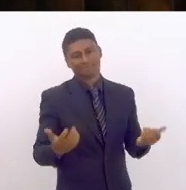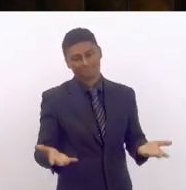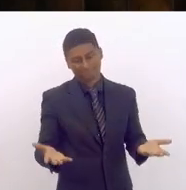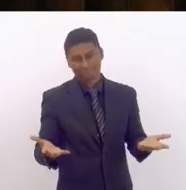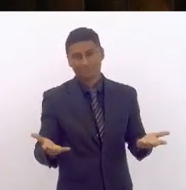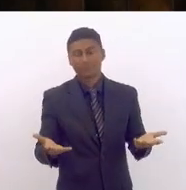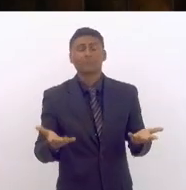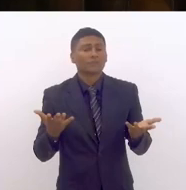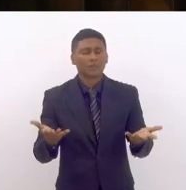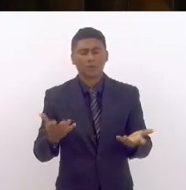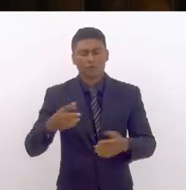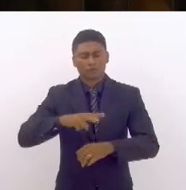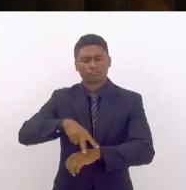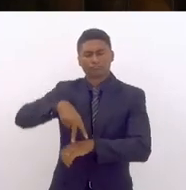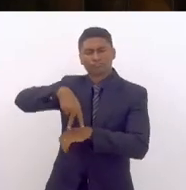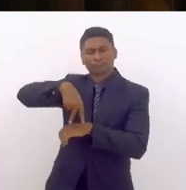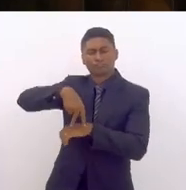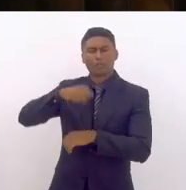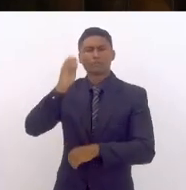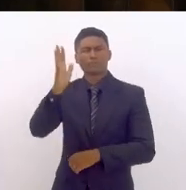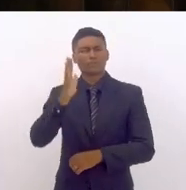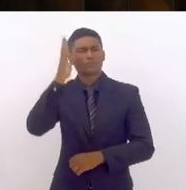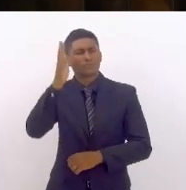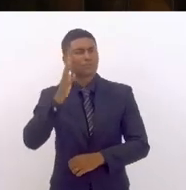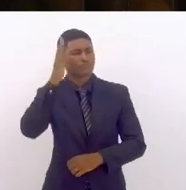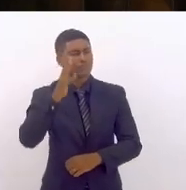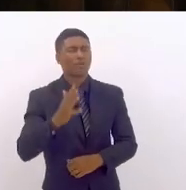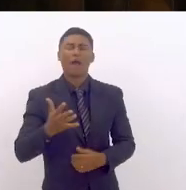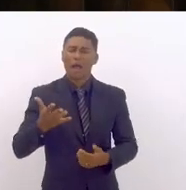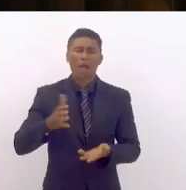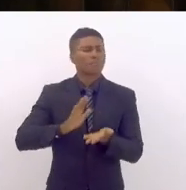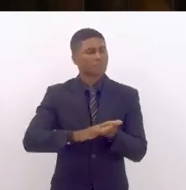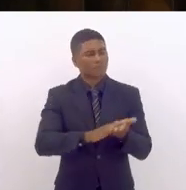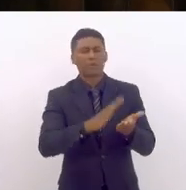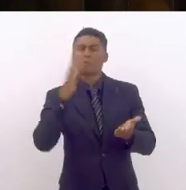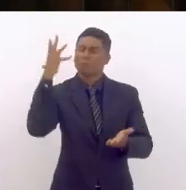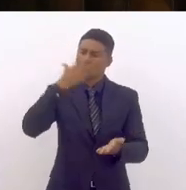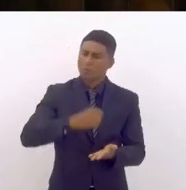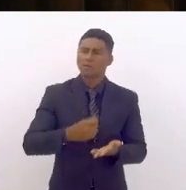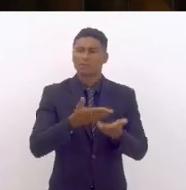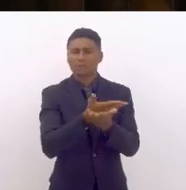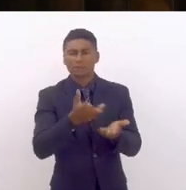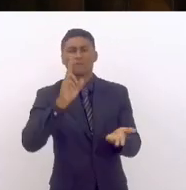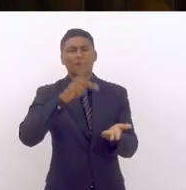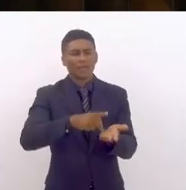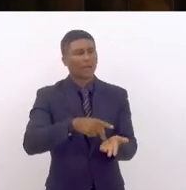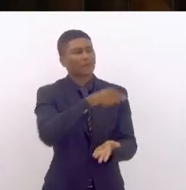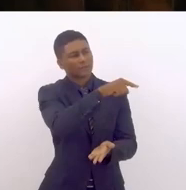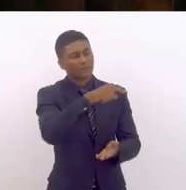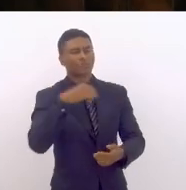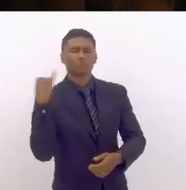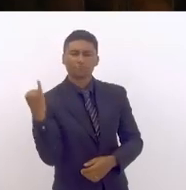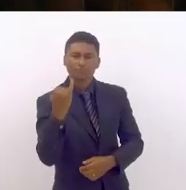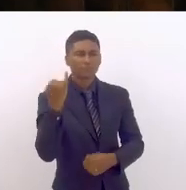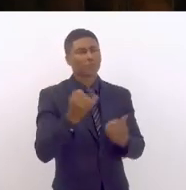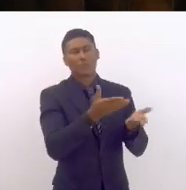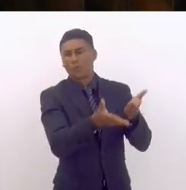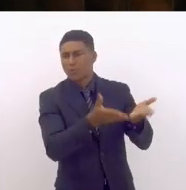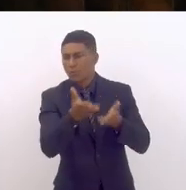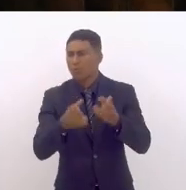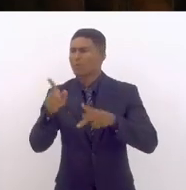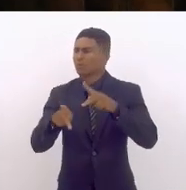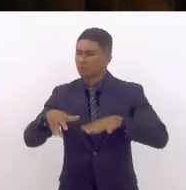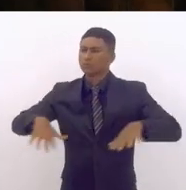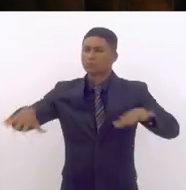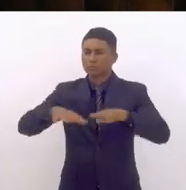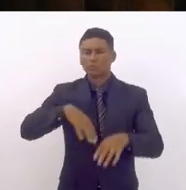chegar aqui e fazer discursos bonitos, falar que são os nossos heróis, que cuidaram da